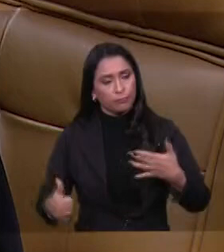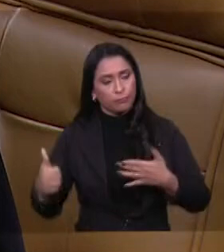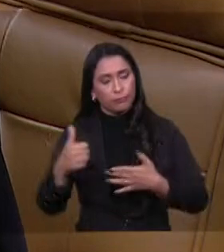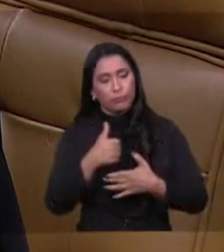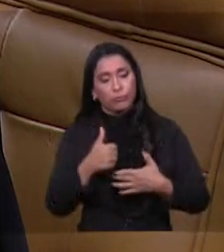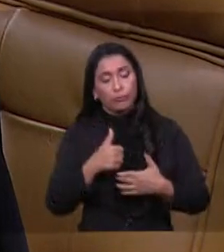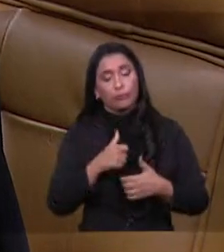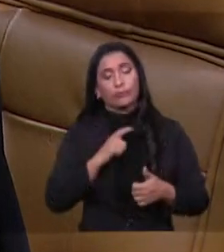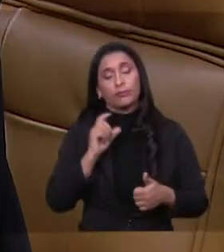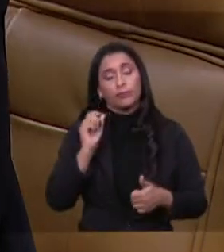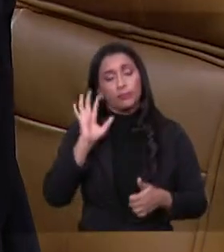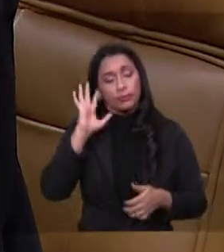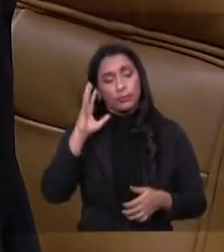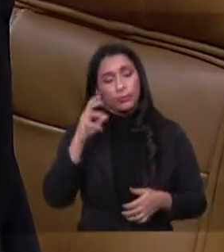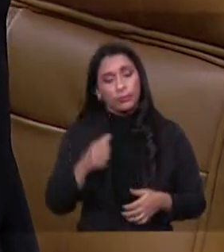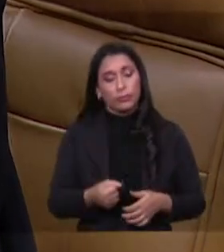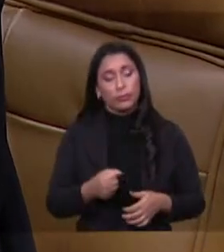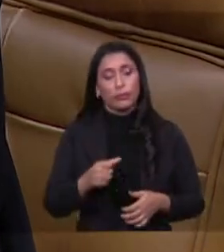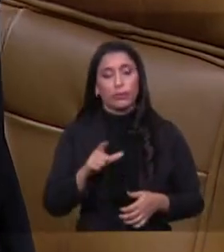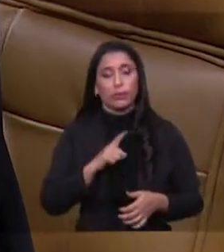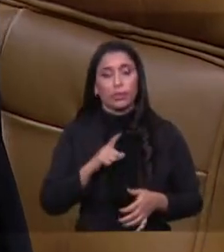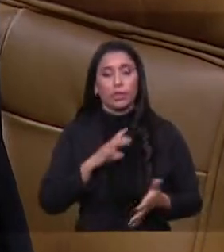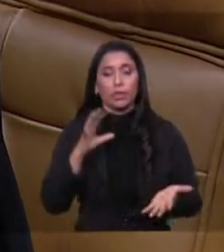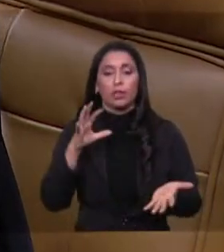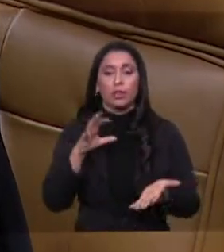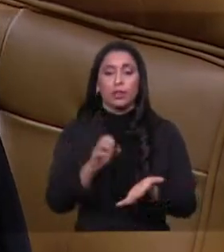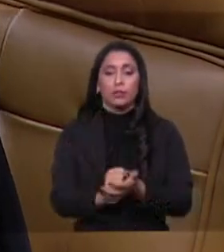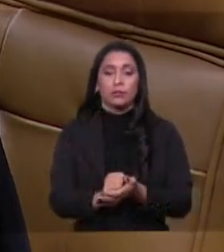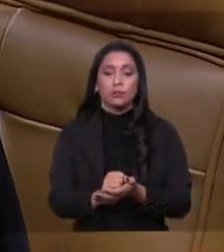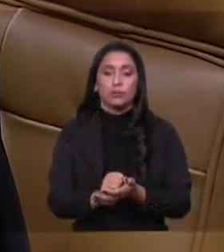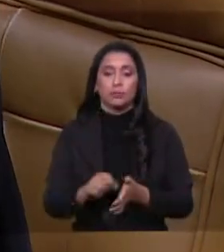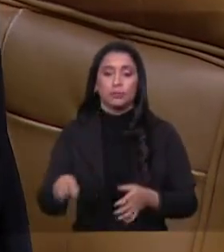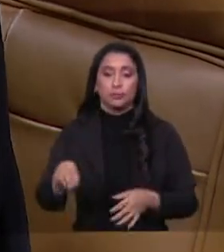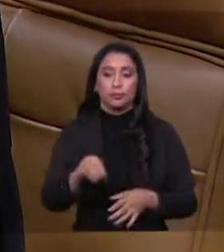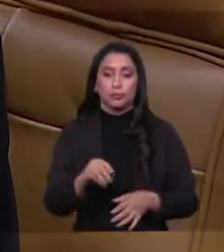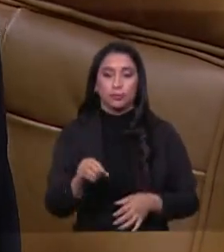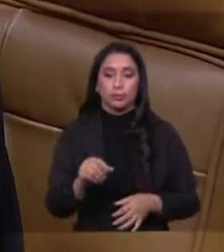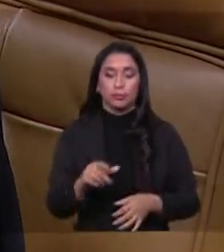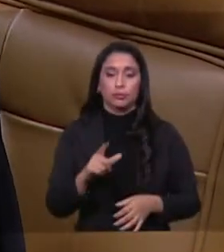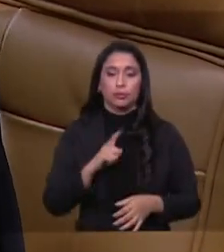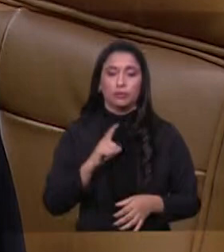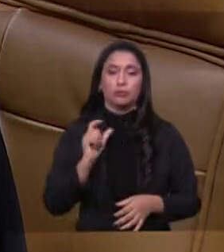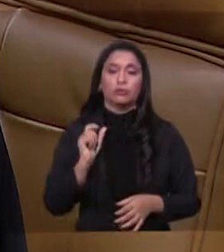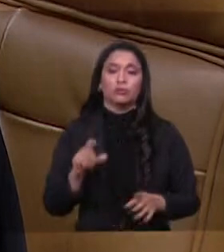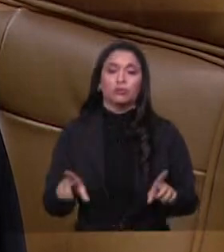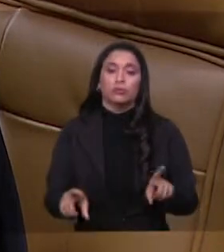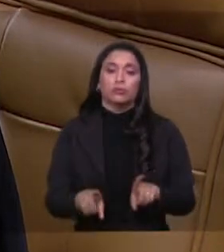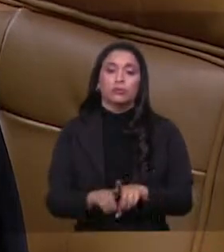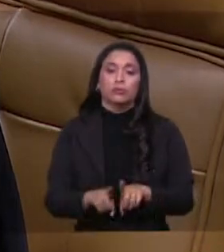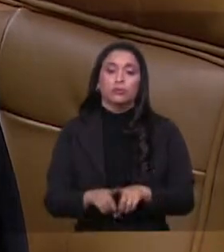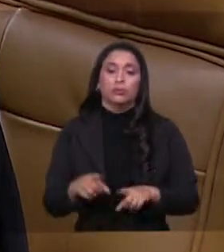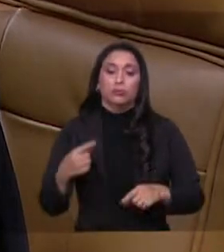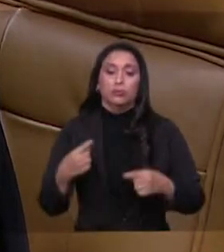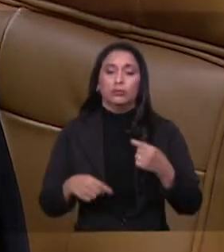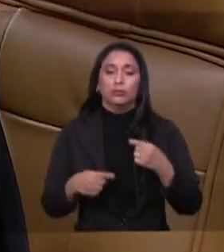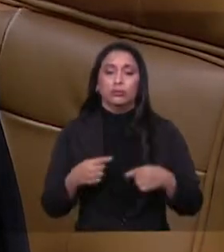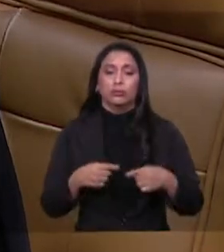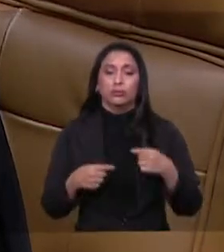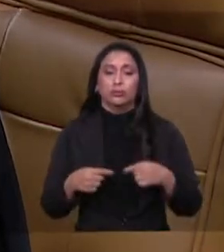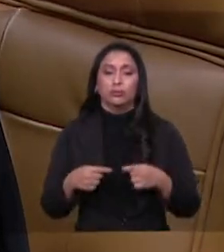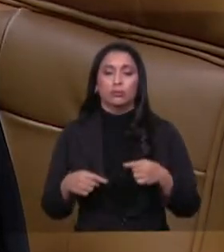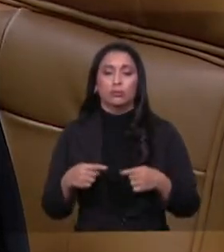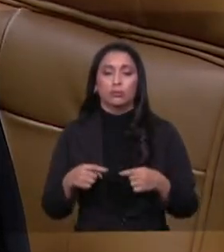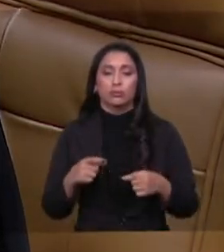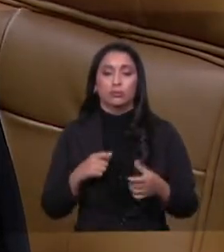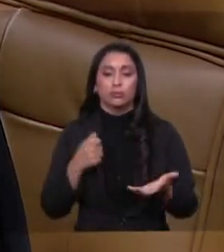de conflitos que envolvem a posse e o domínio de terras. Descabe, porém, o debate acerca do